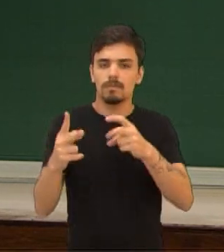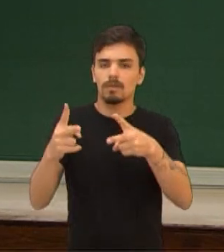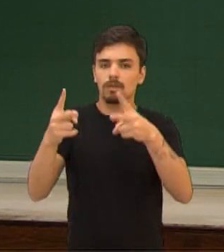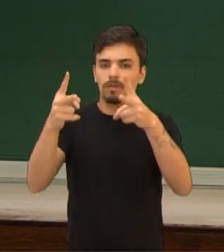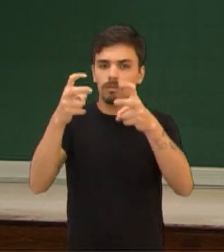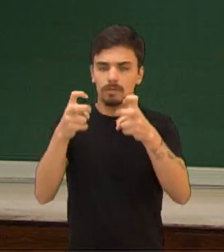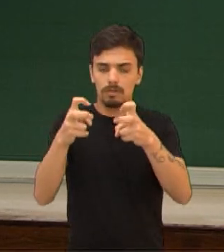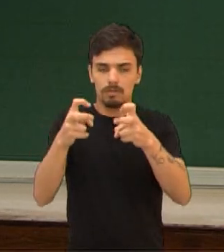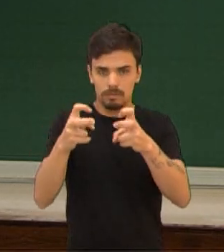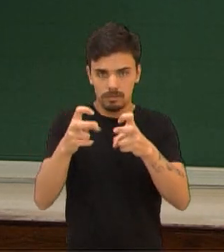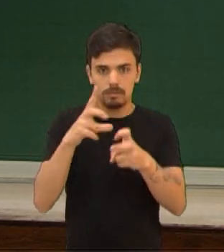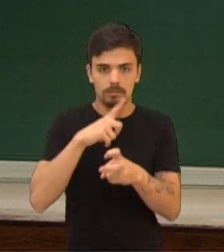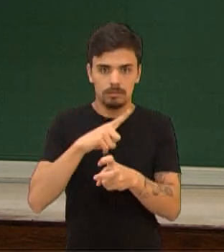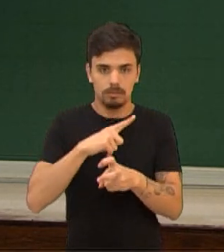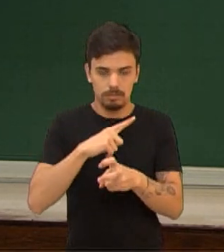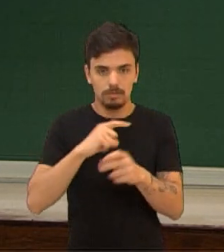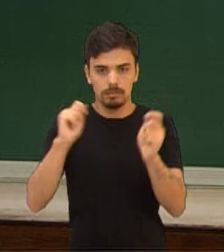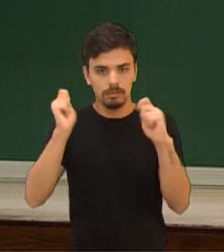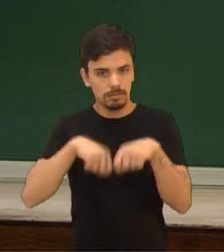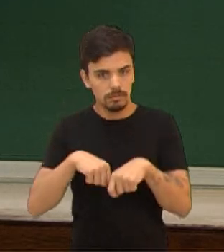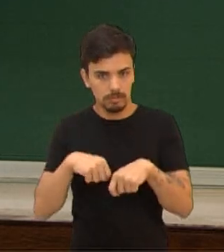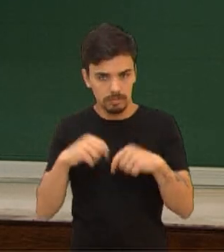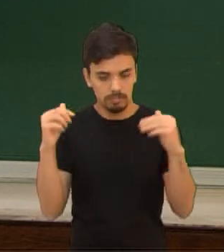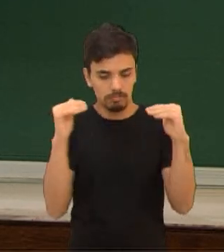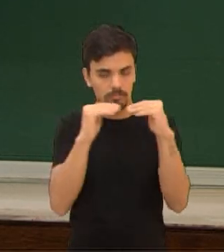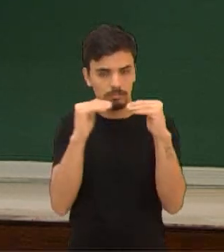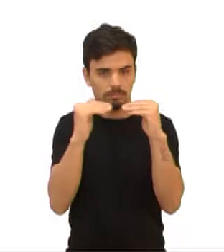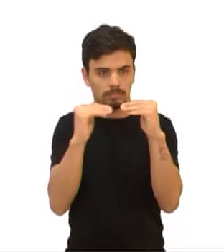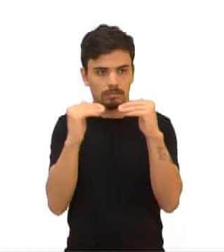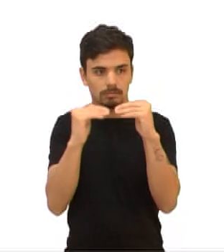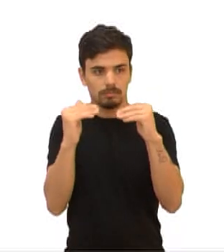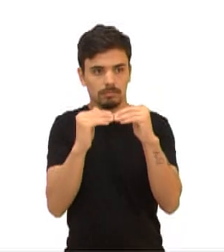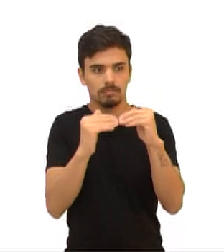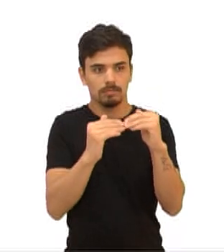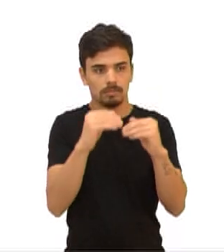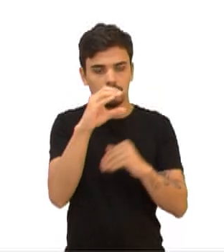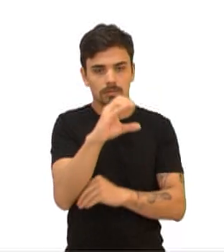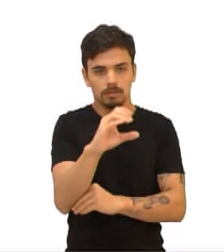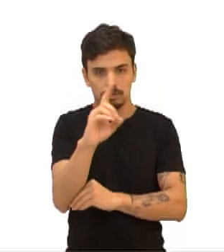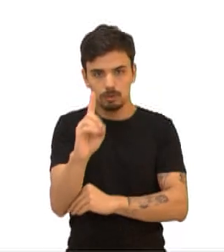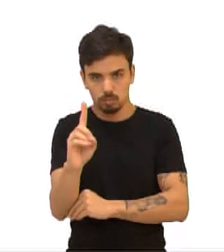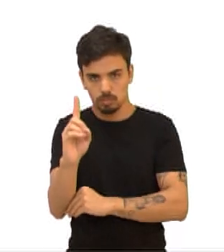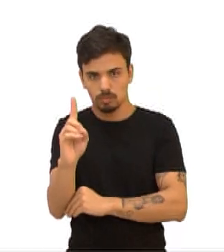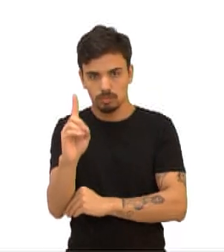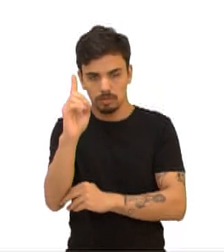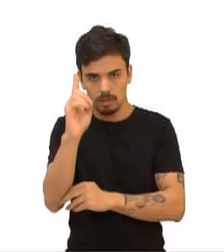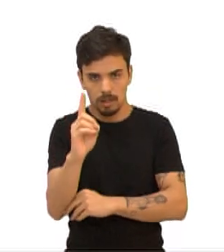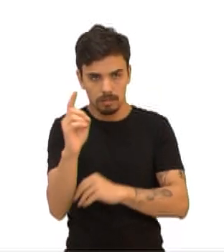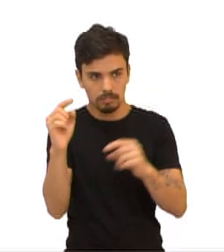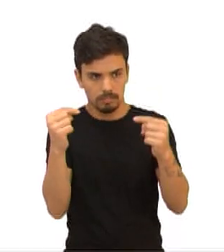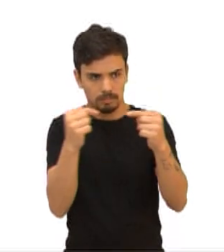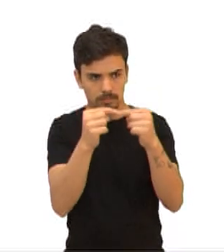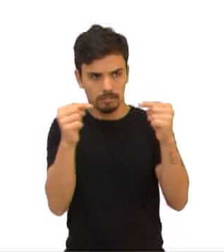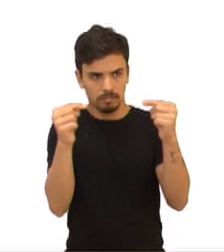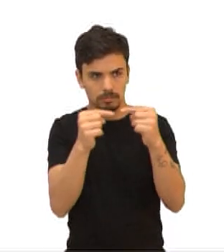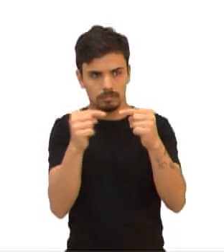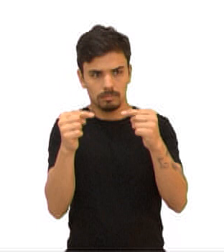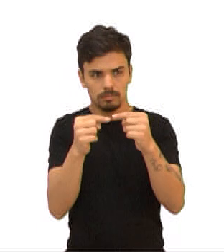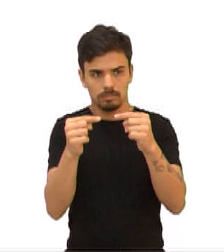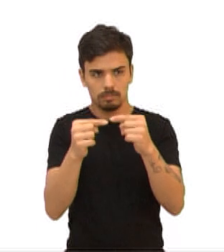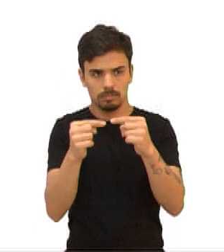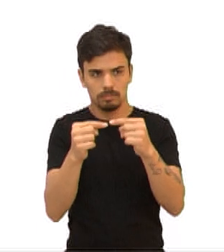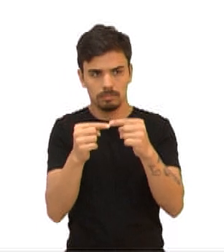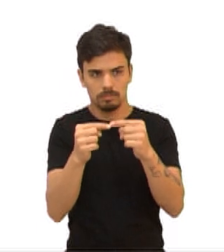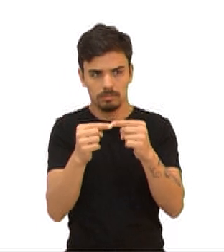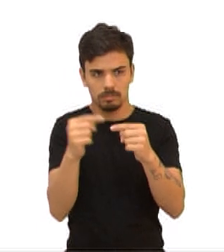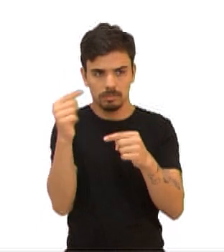Observando que a capacitância equivalente vai ser o C1, que está em série, aqui eu usei um símbolo para indicar que está em série,